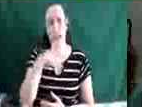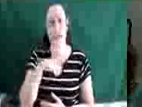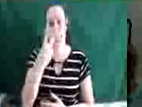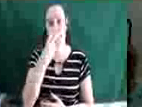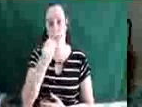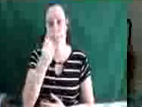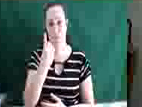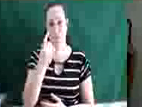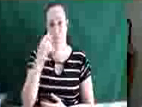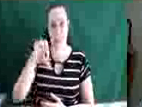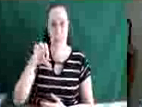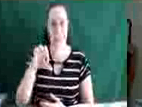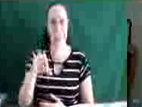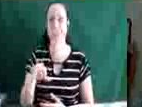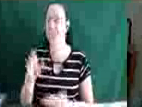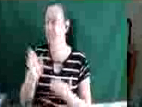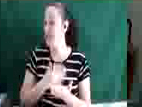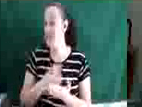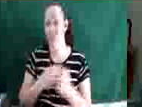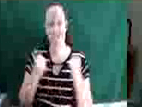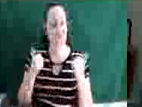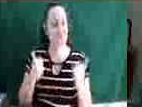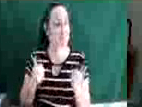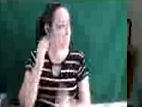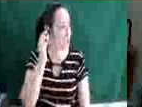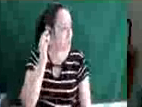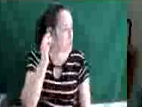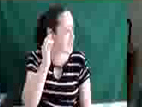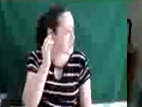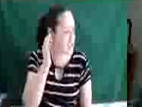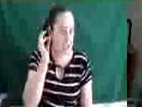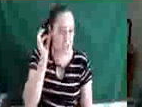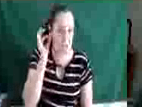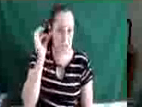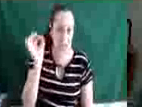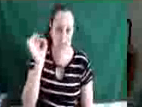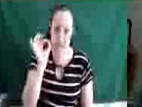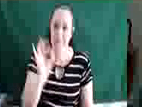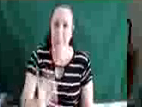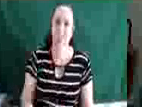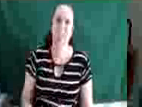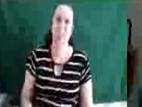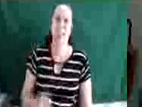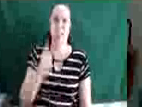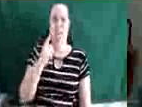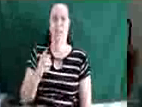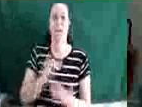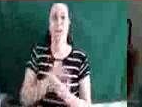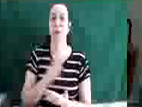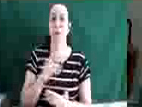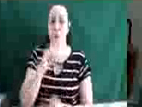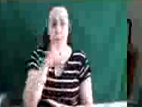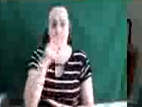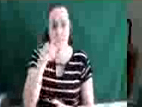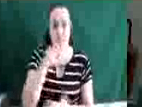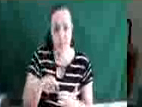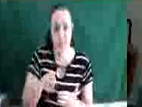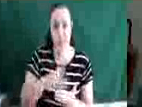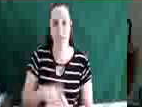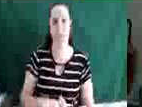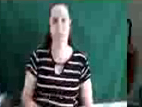conceitos sobre arquitetura TCP/IP. Eu vou pular isso, porque eu acho que vocês já têm aí esse conceito que aprenderam